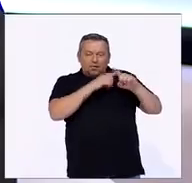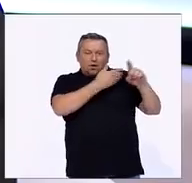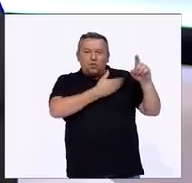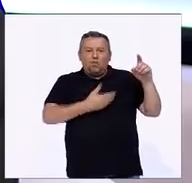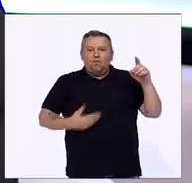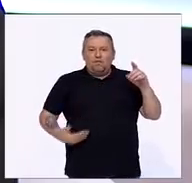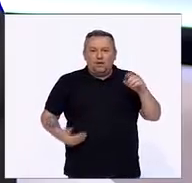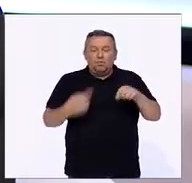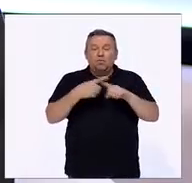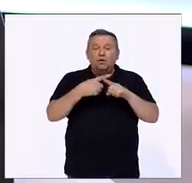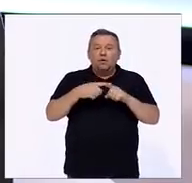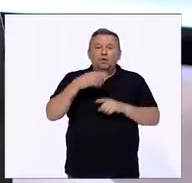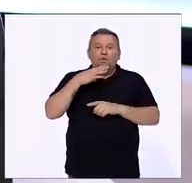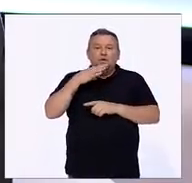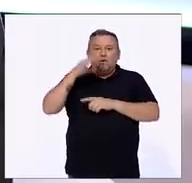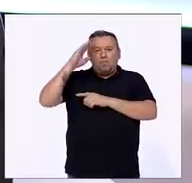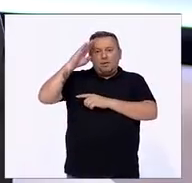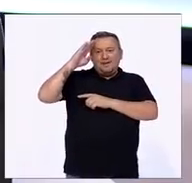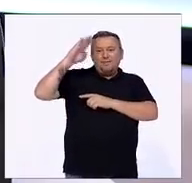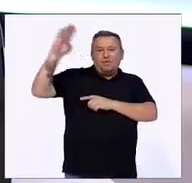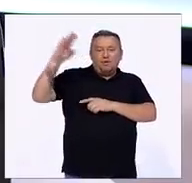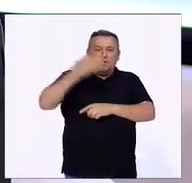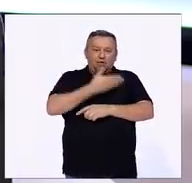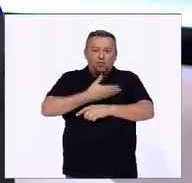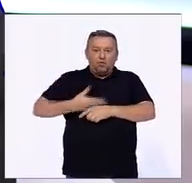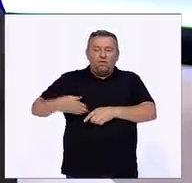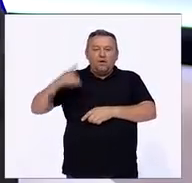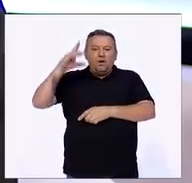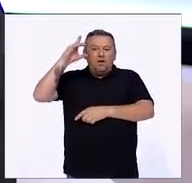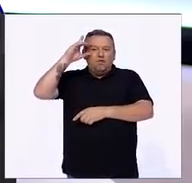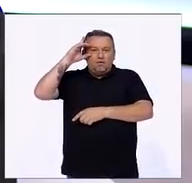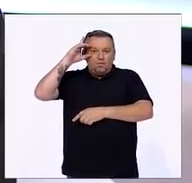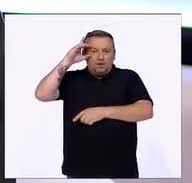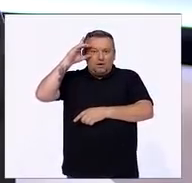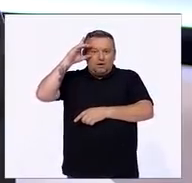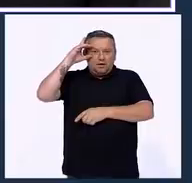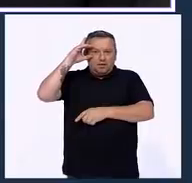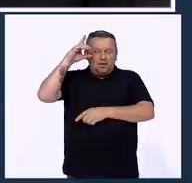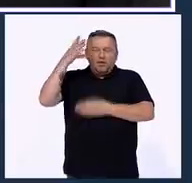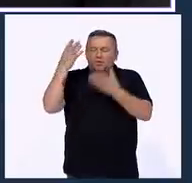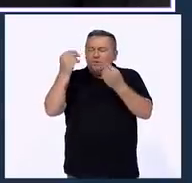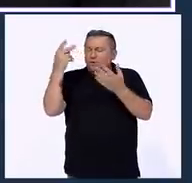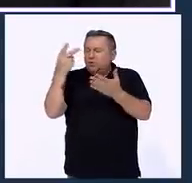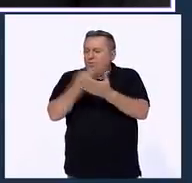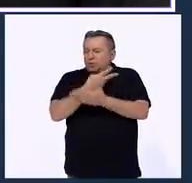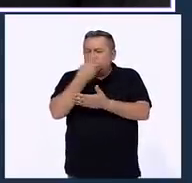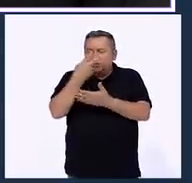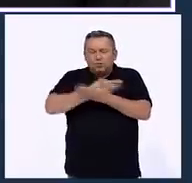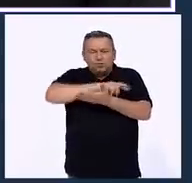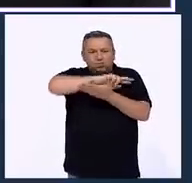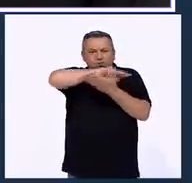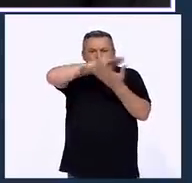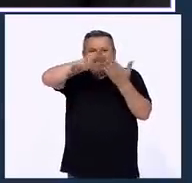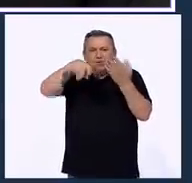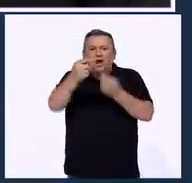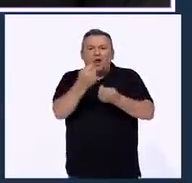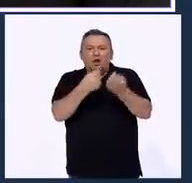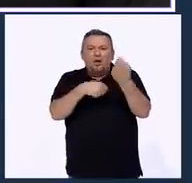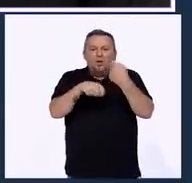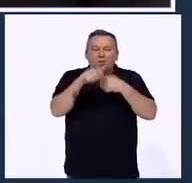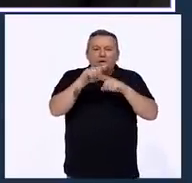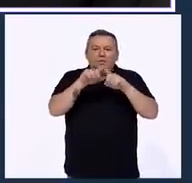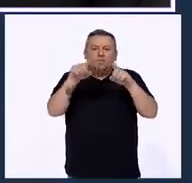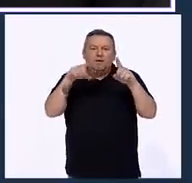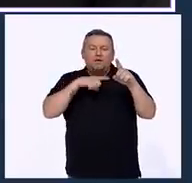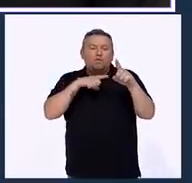reconheceu, principalmente nos governos Dilma Rousseff, muitos erros na área econômica. O que, que a esquerda